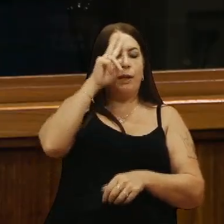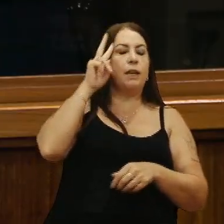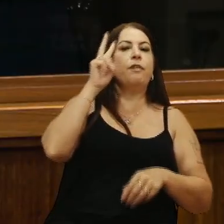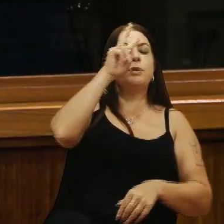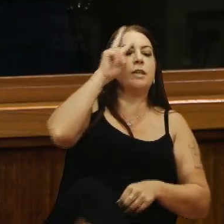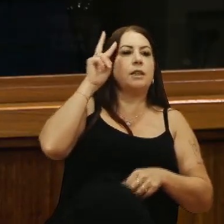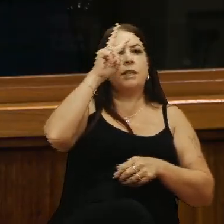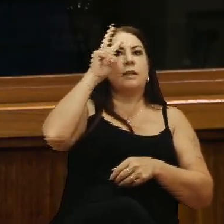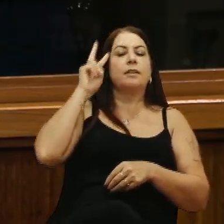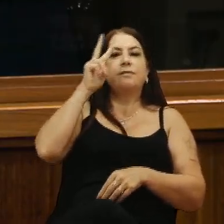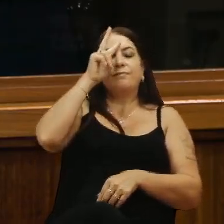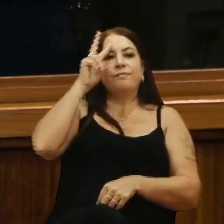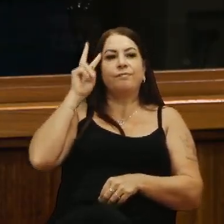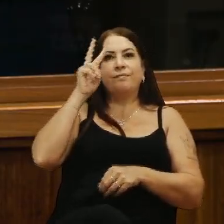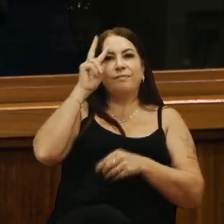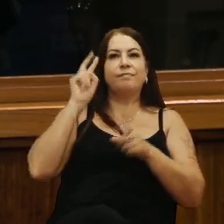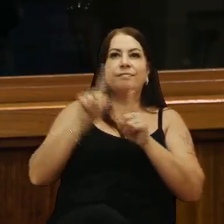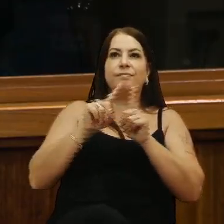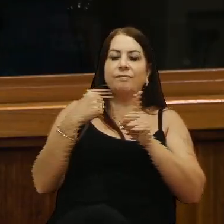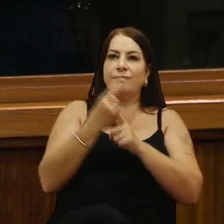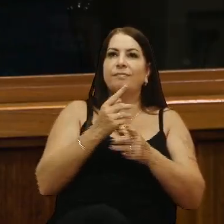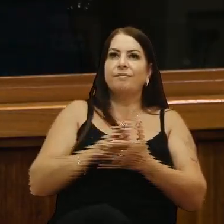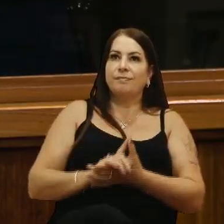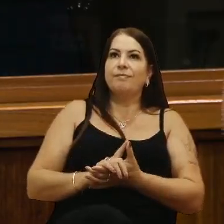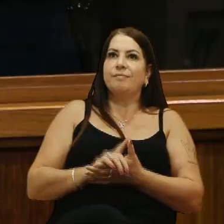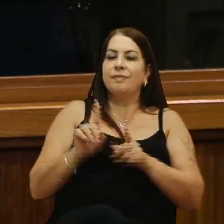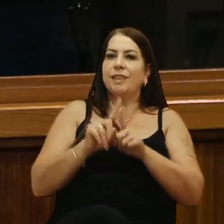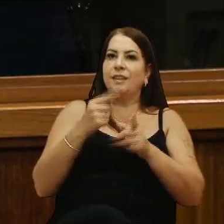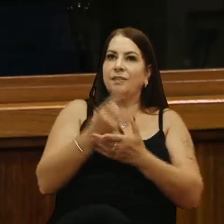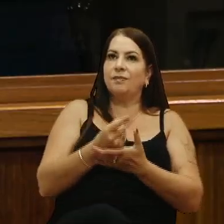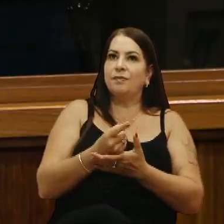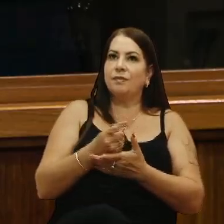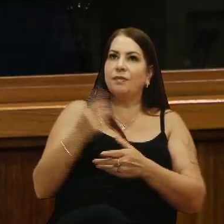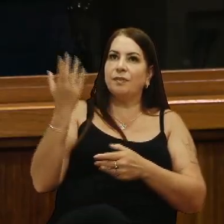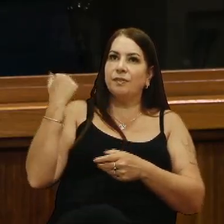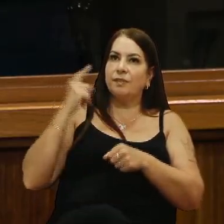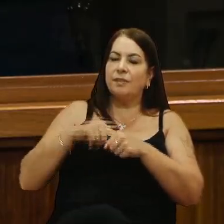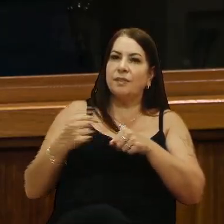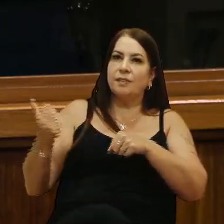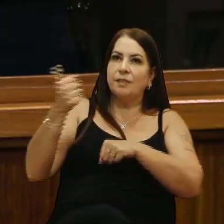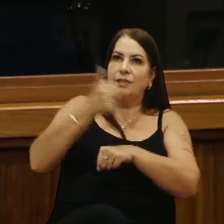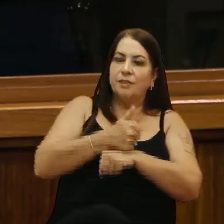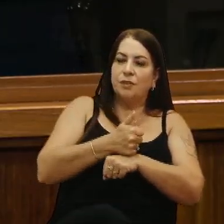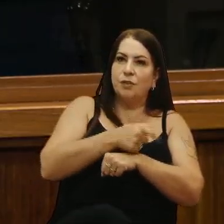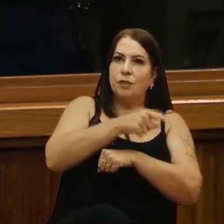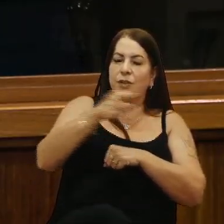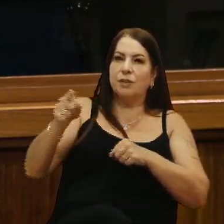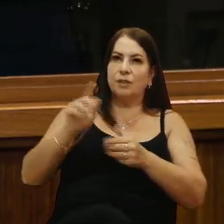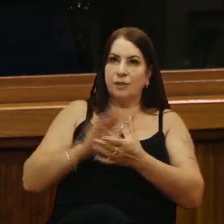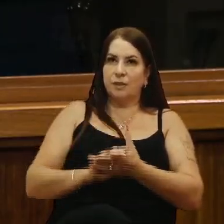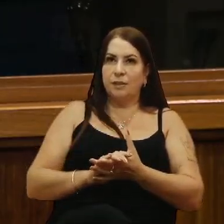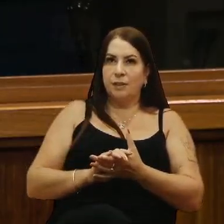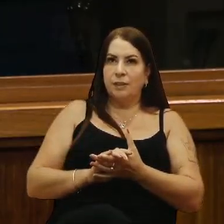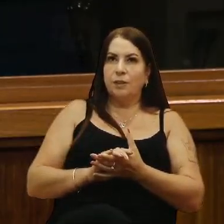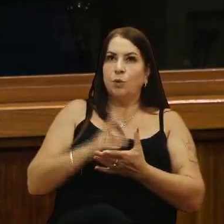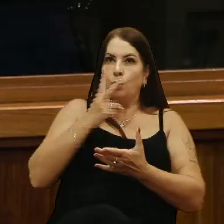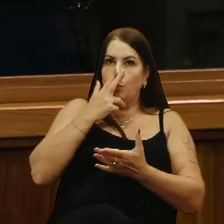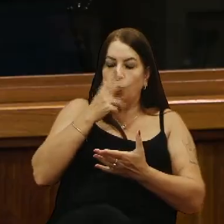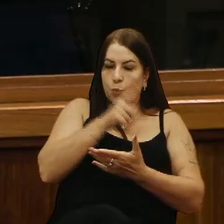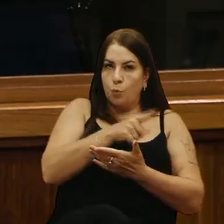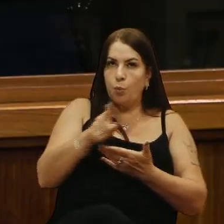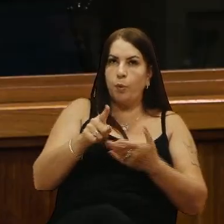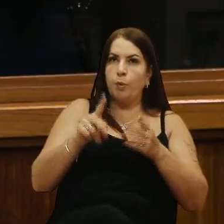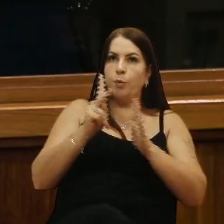mesmo projeto, eu estava ainda de suplente na época, substituindo a vereadora Estela, o mesmo